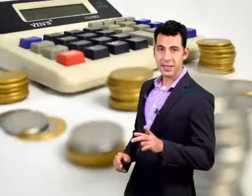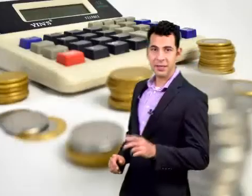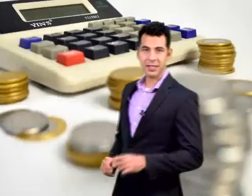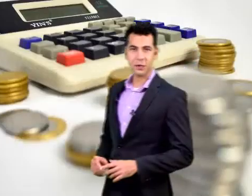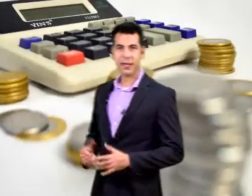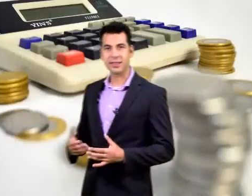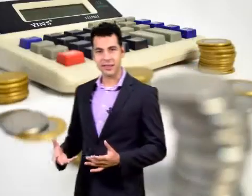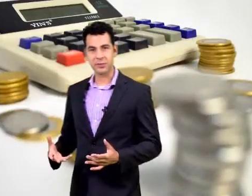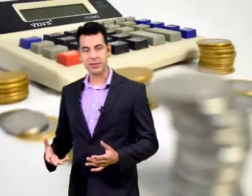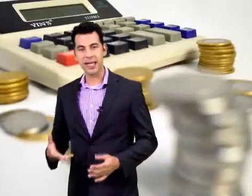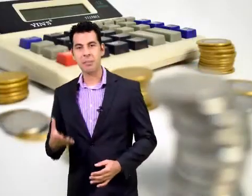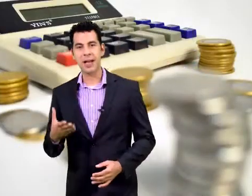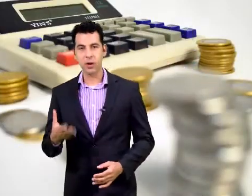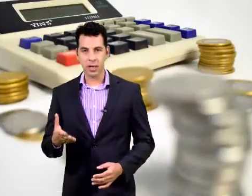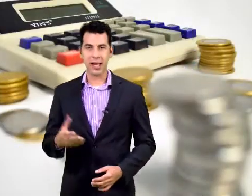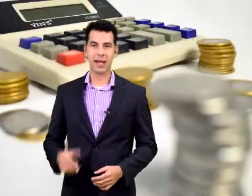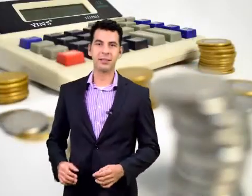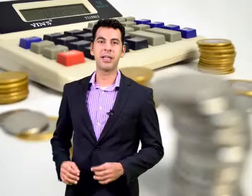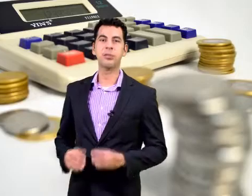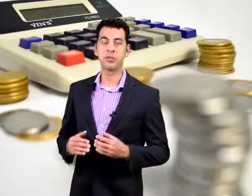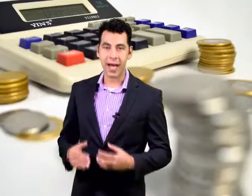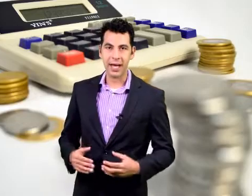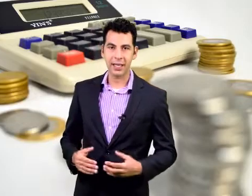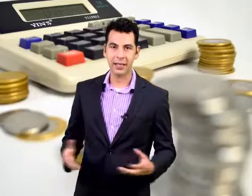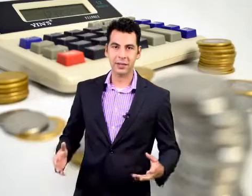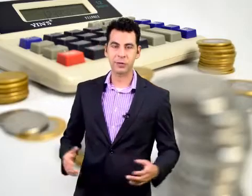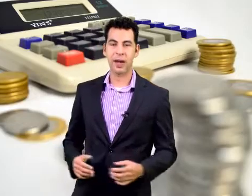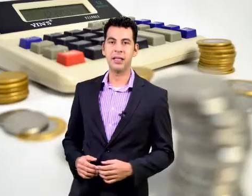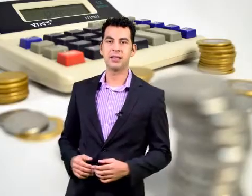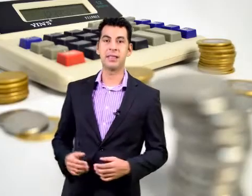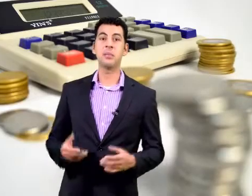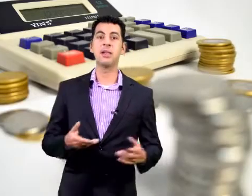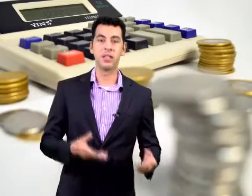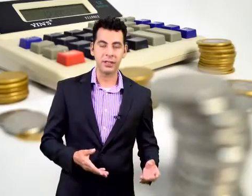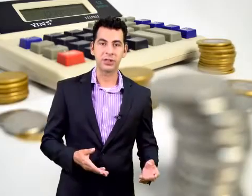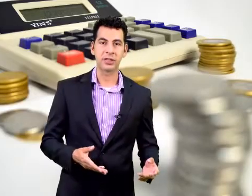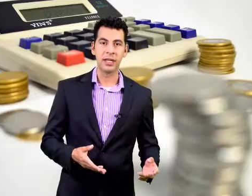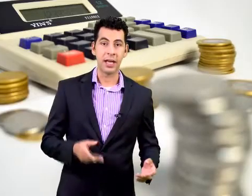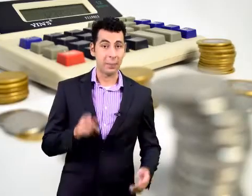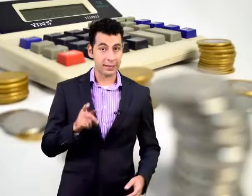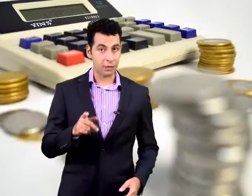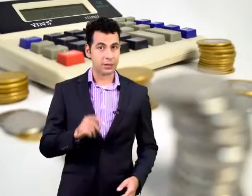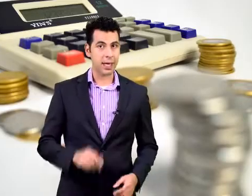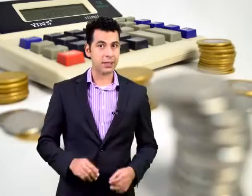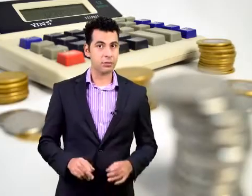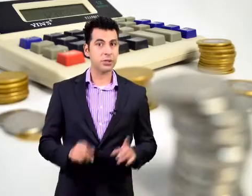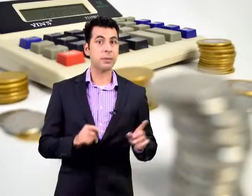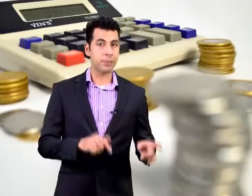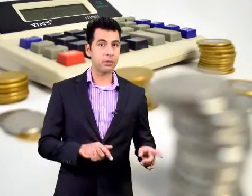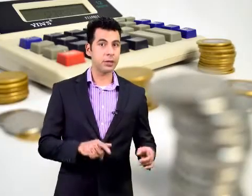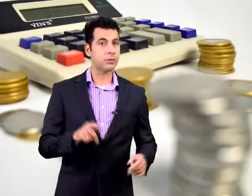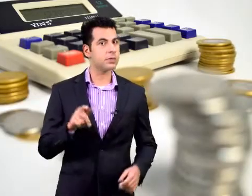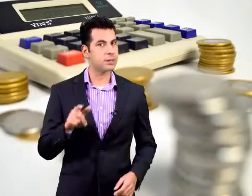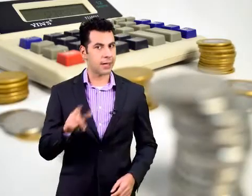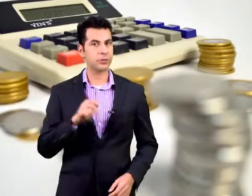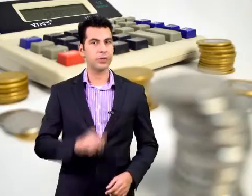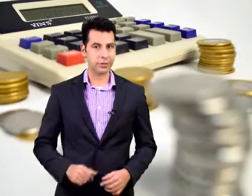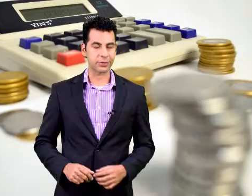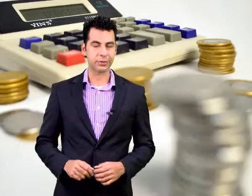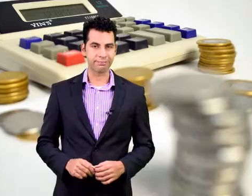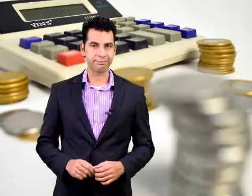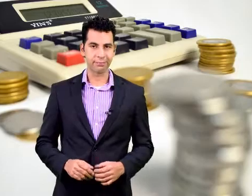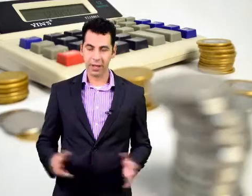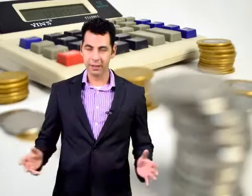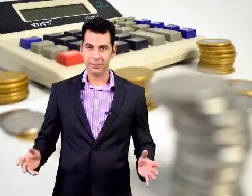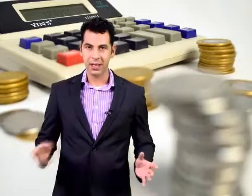Você sabia que o Brasil tem a maior carga tributária entre os países emergentes? É mais alta até que o do Japão e dos Estados